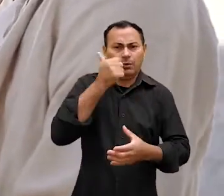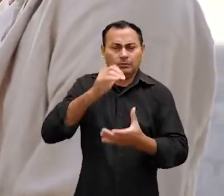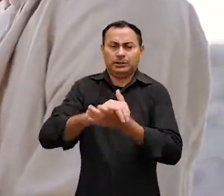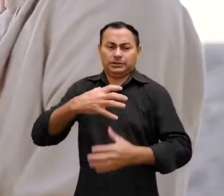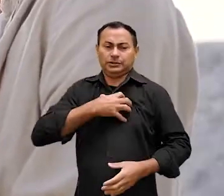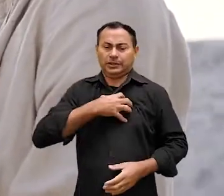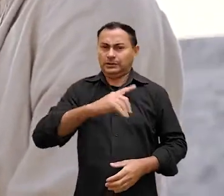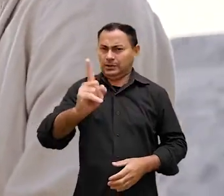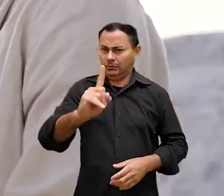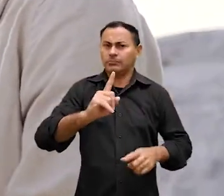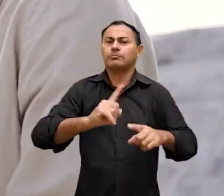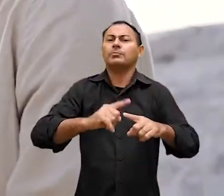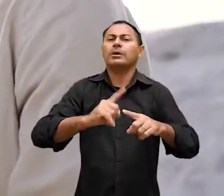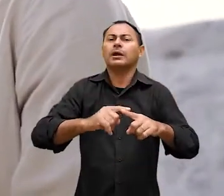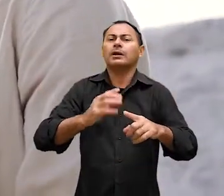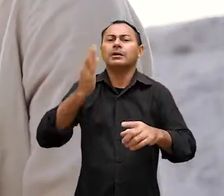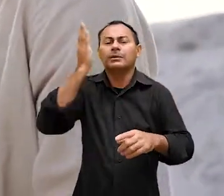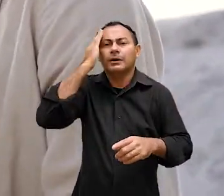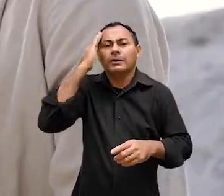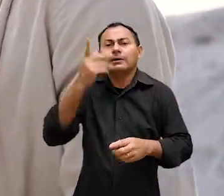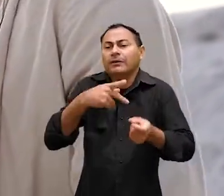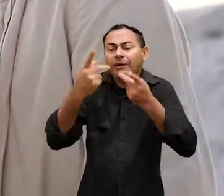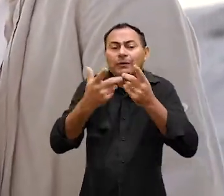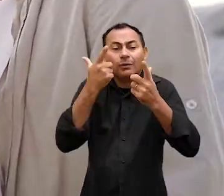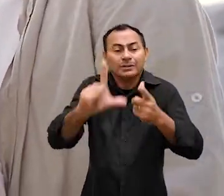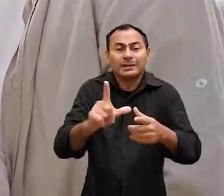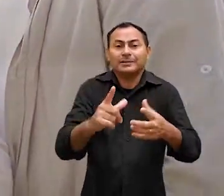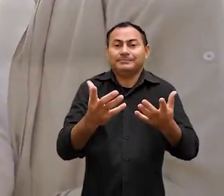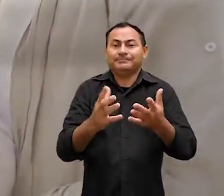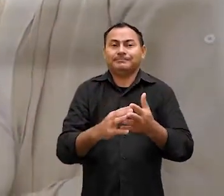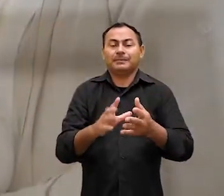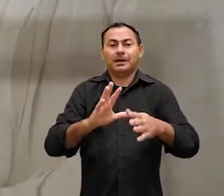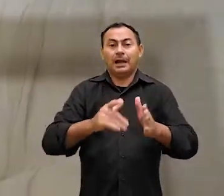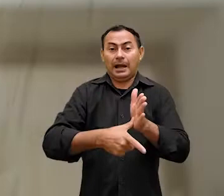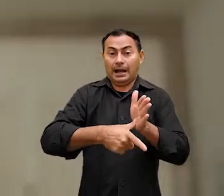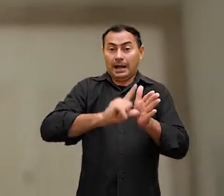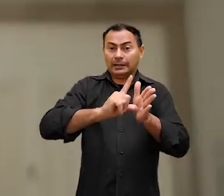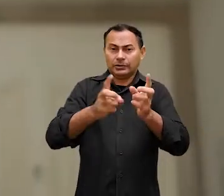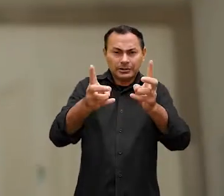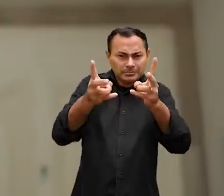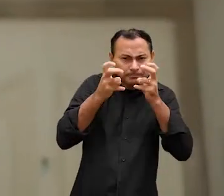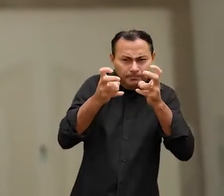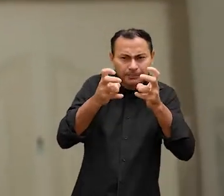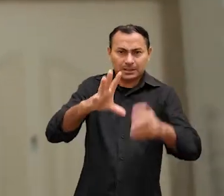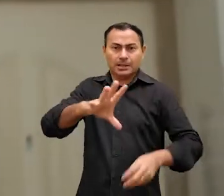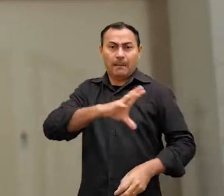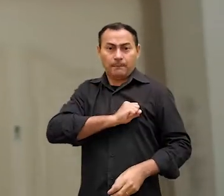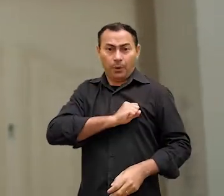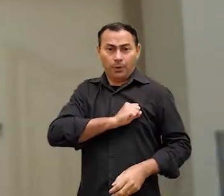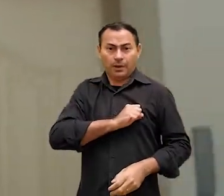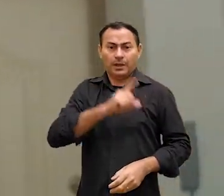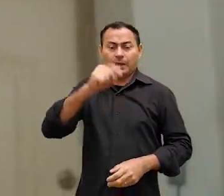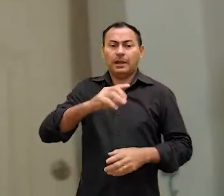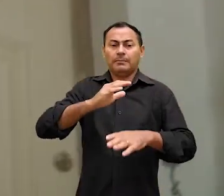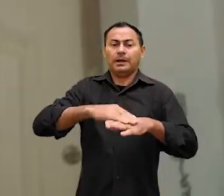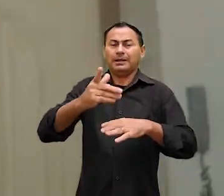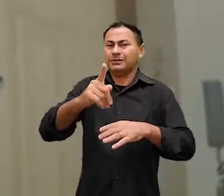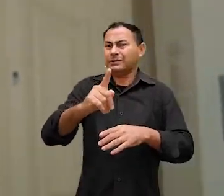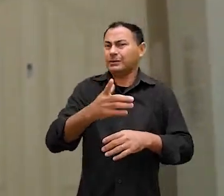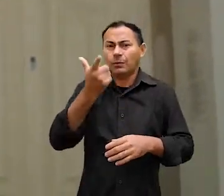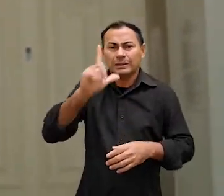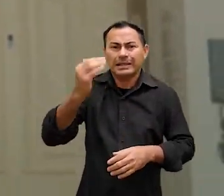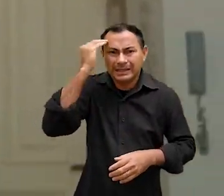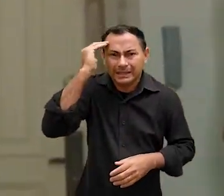jeito. Sabe por quê? Porque você não vai conseguir. Quanto antes você perceber que esse amor é algo que está além de